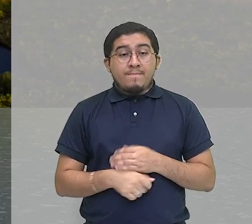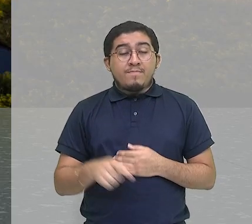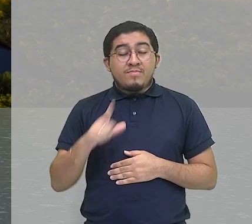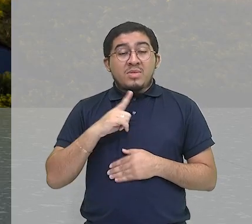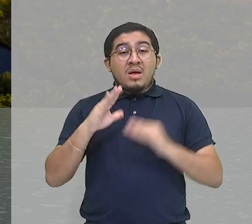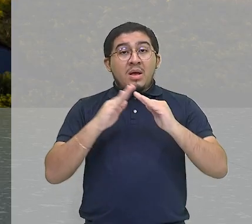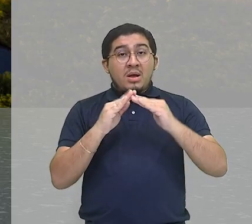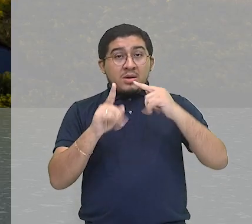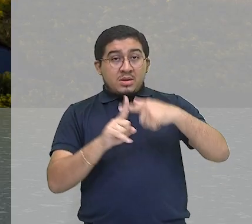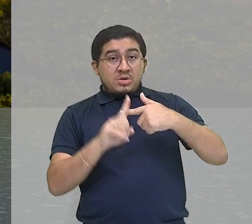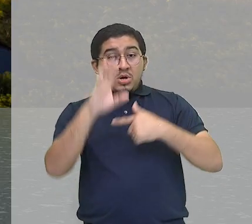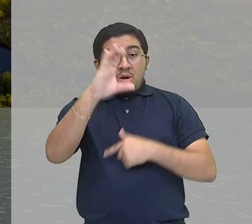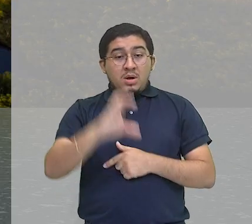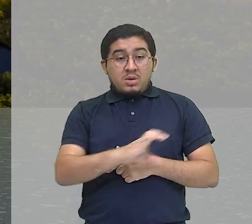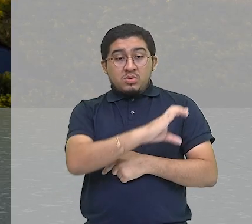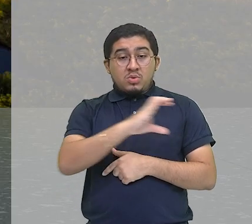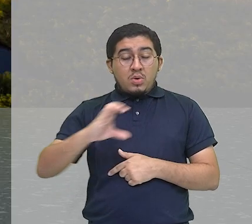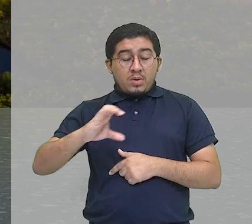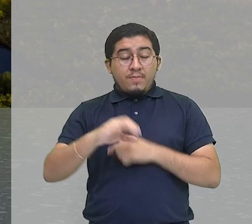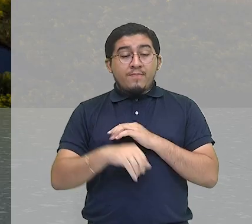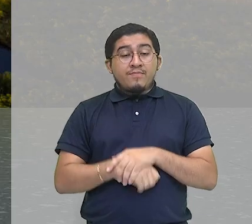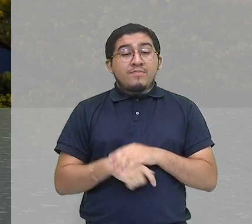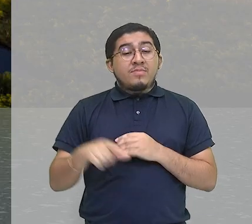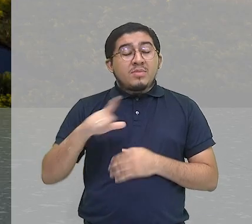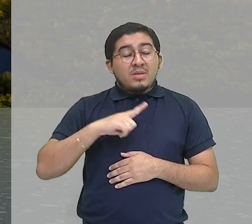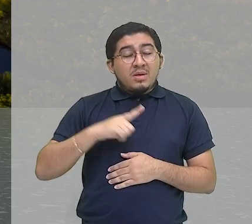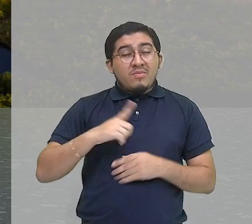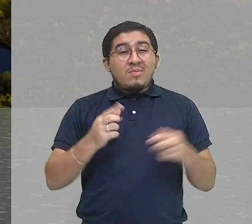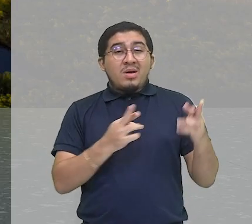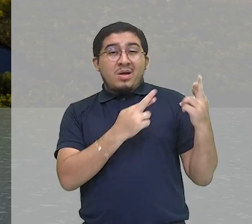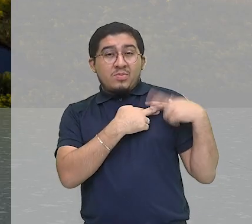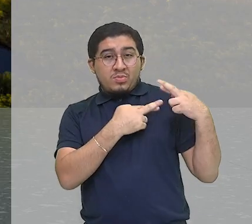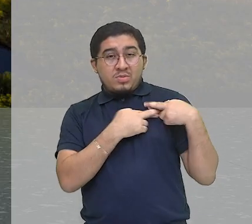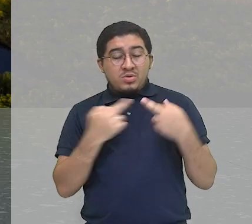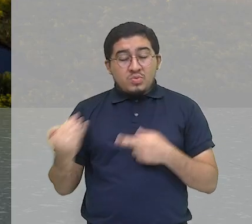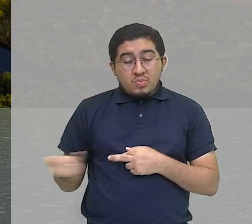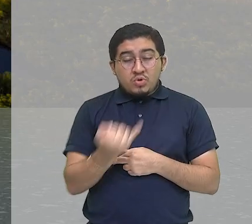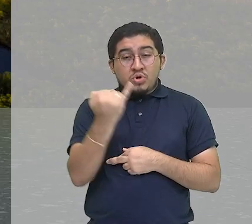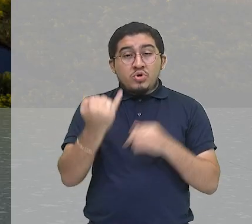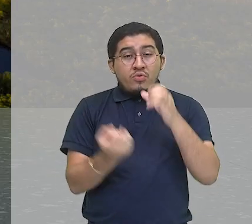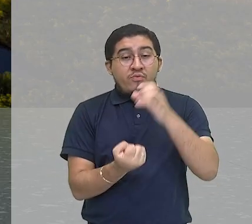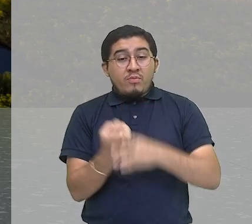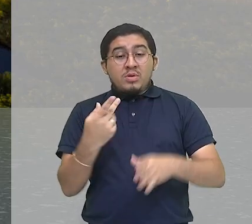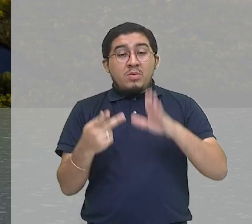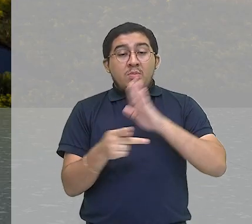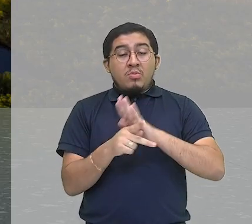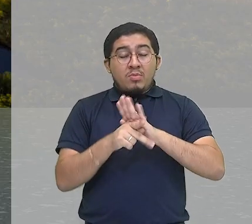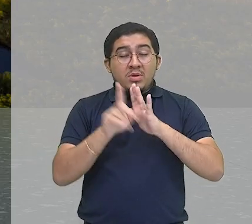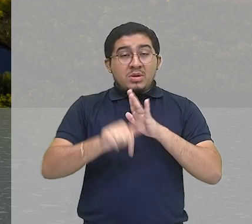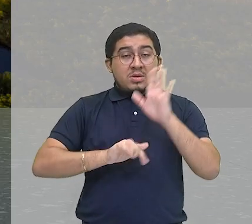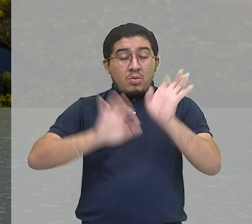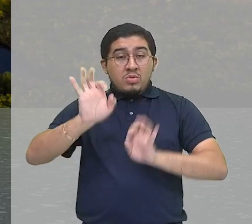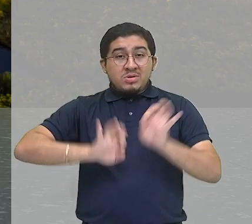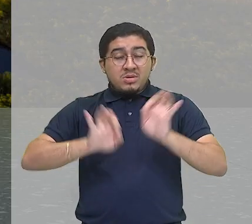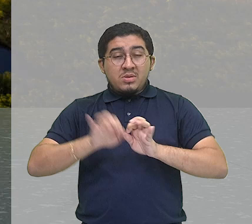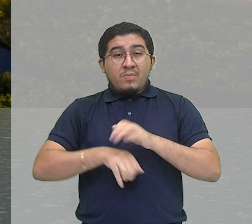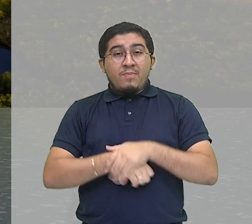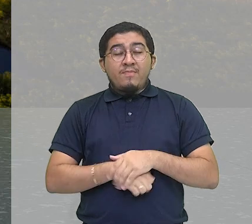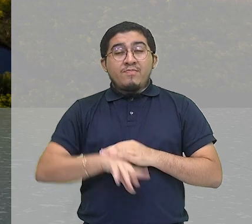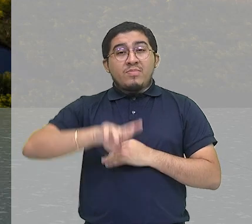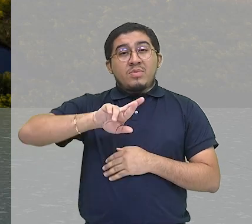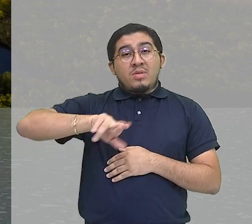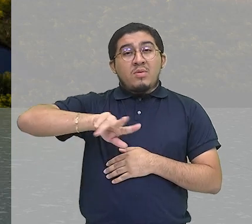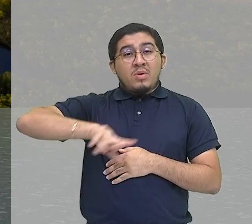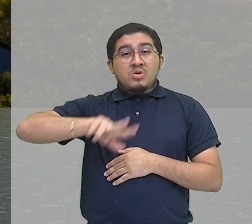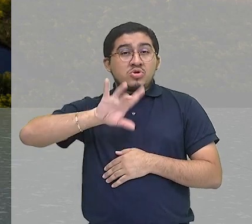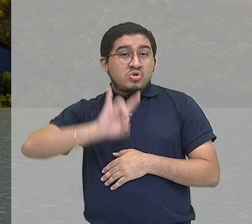Igreja Católica, que teve um papel crucial na formação dessas organizações, não somente